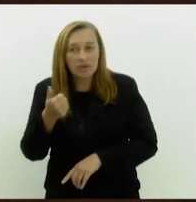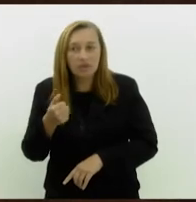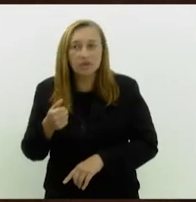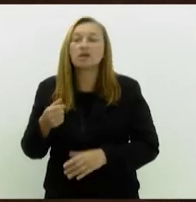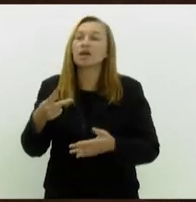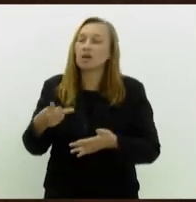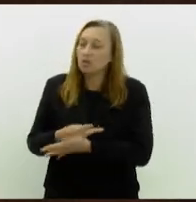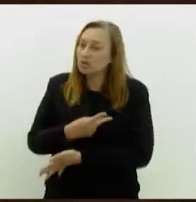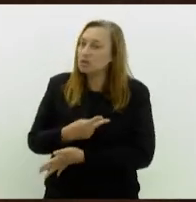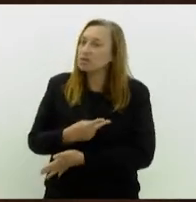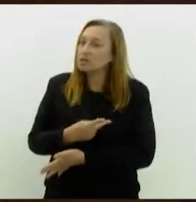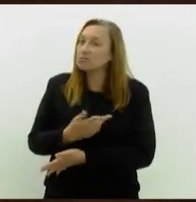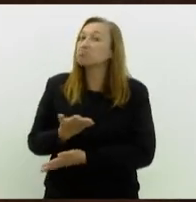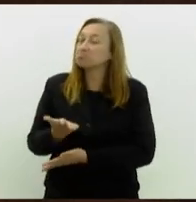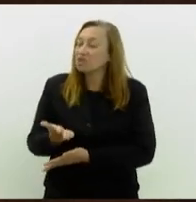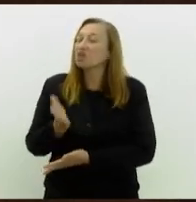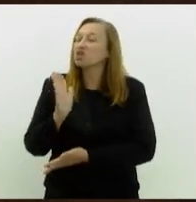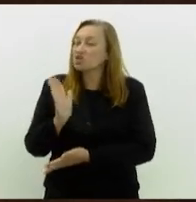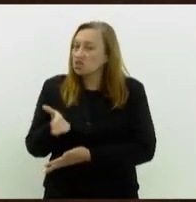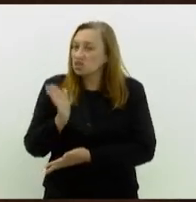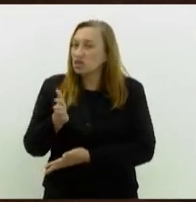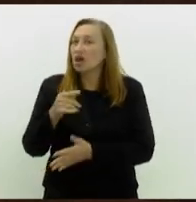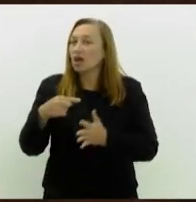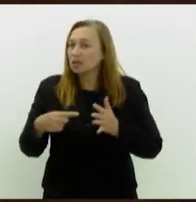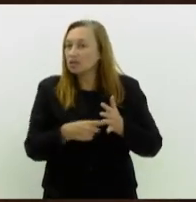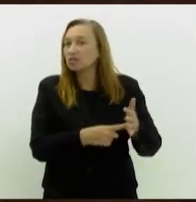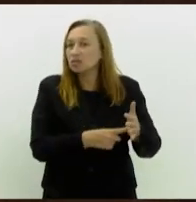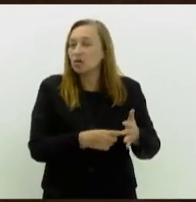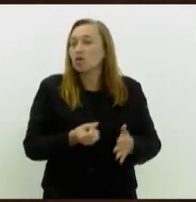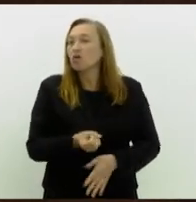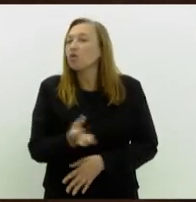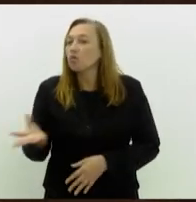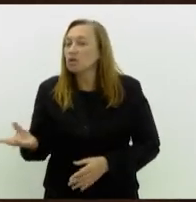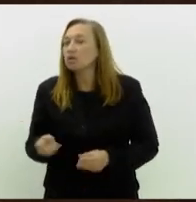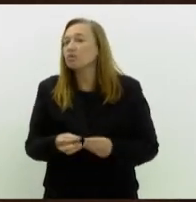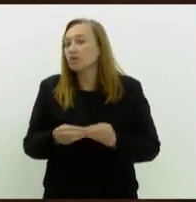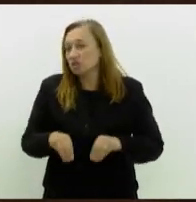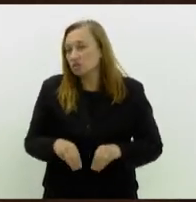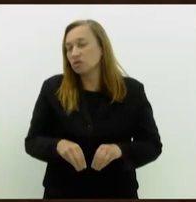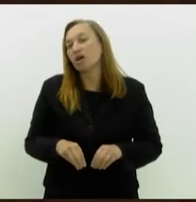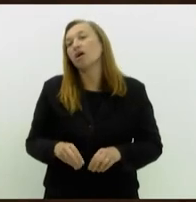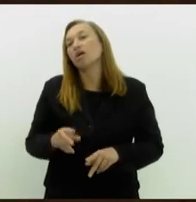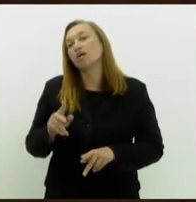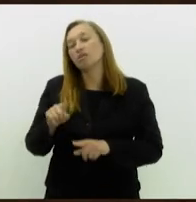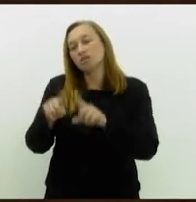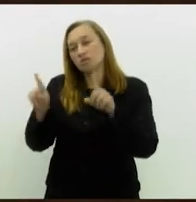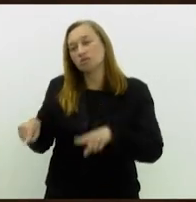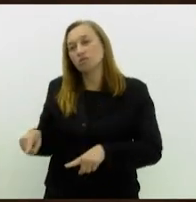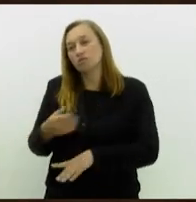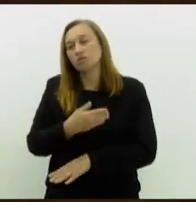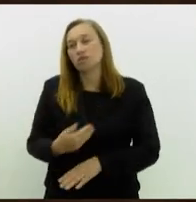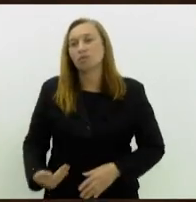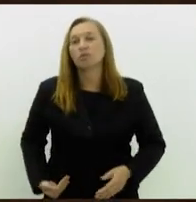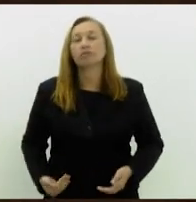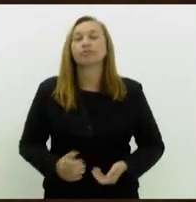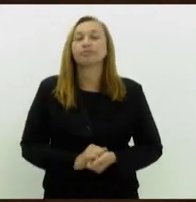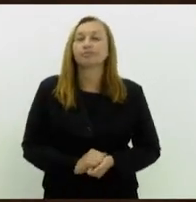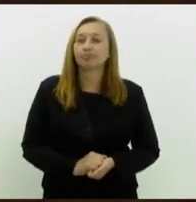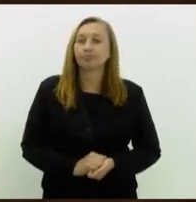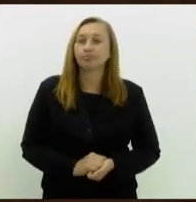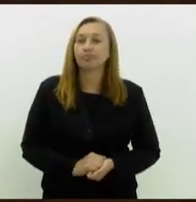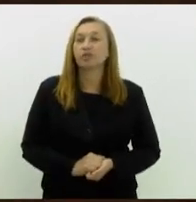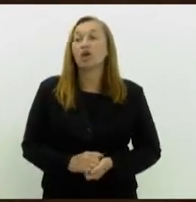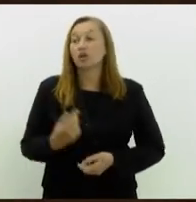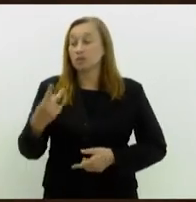isso poderia acontecer a gente já anunciava o quanto que isso afetaria diretamente os servidores e as servidoras o seu